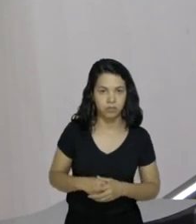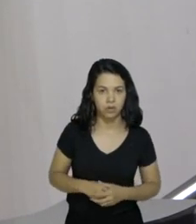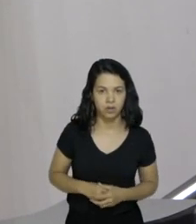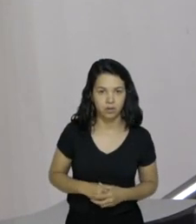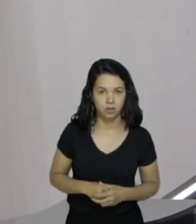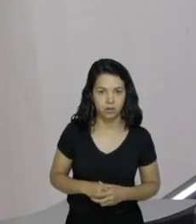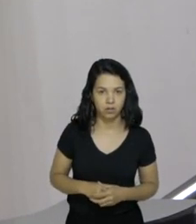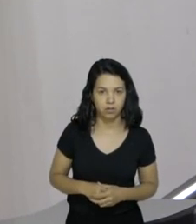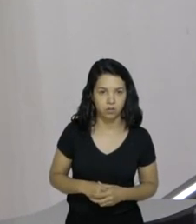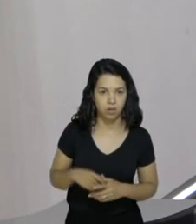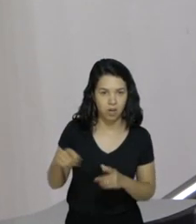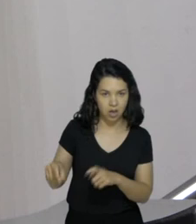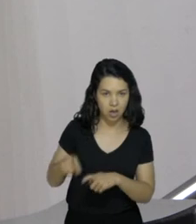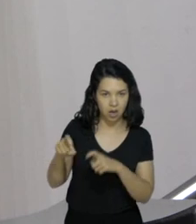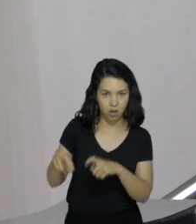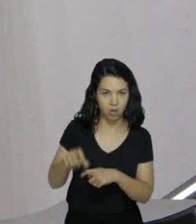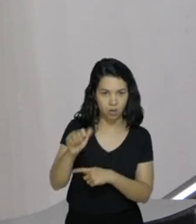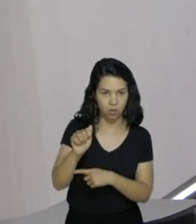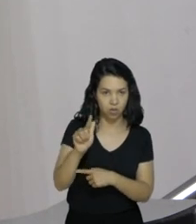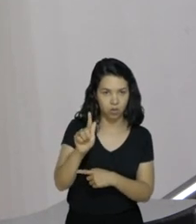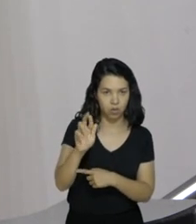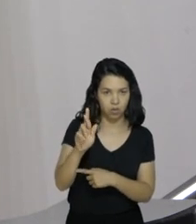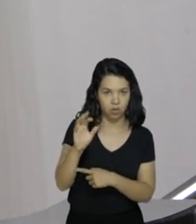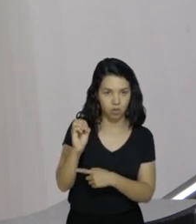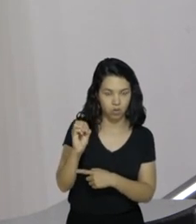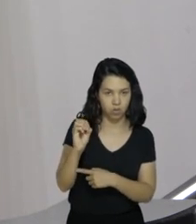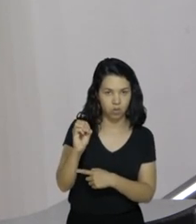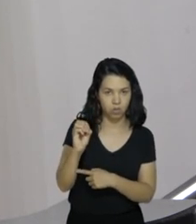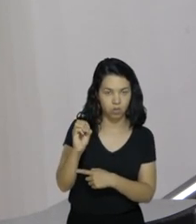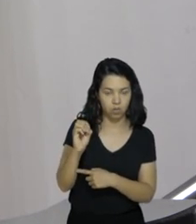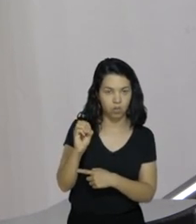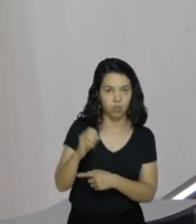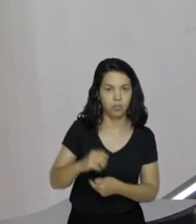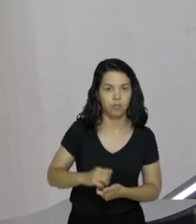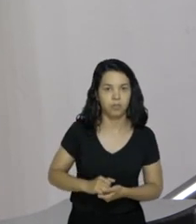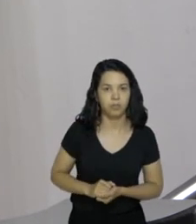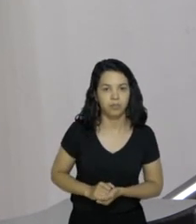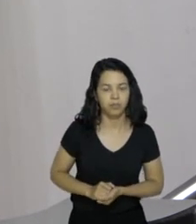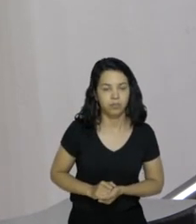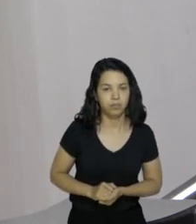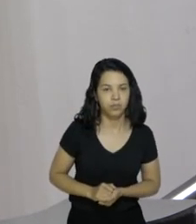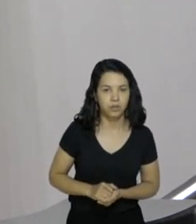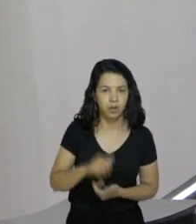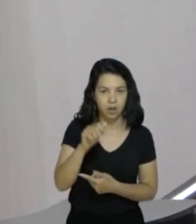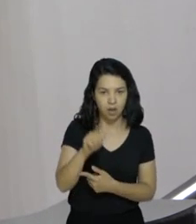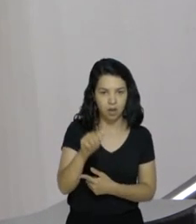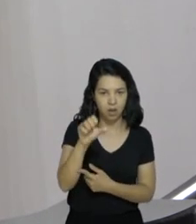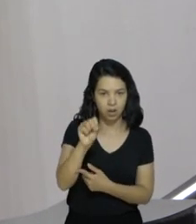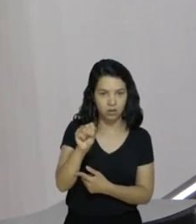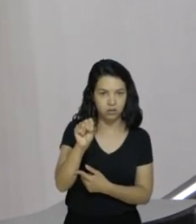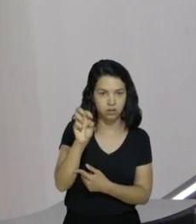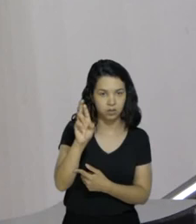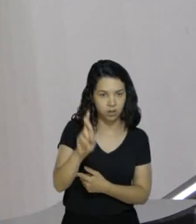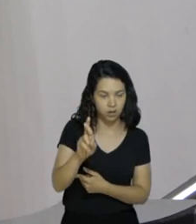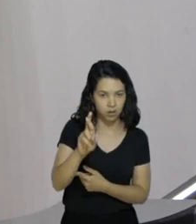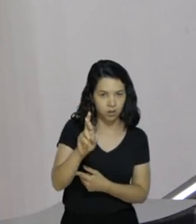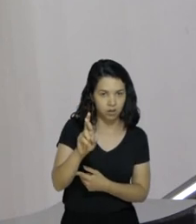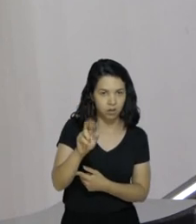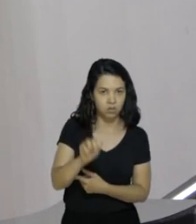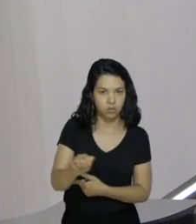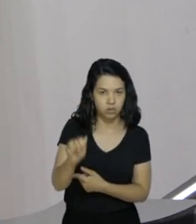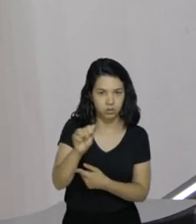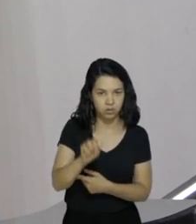EAGRO, Associação dos Engenheiros Agrônomos do Oeste de Santa Catarina, a SR, Associação de Senhoras